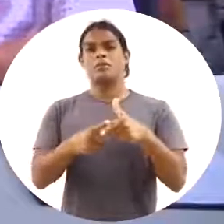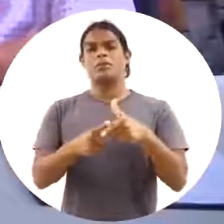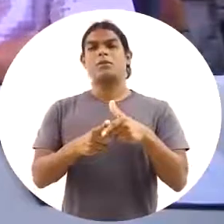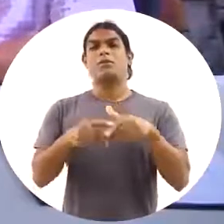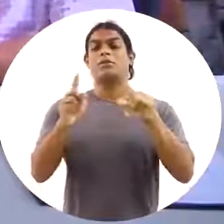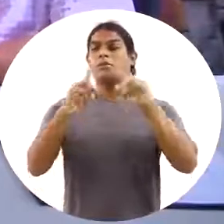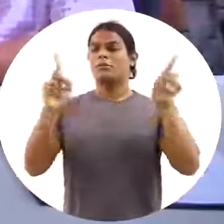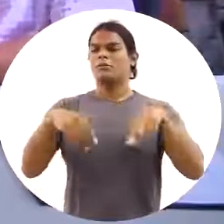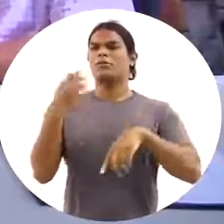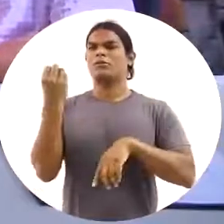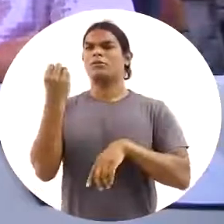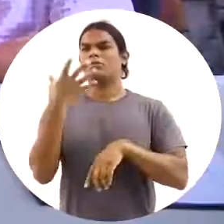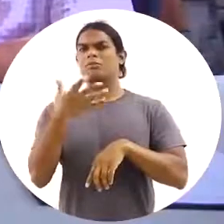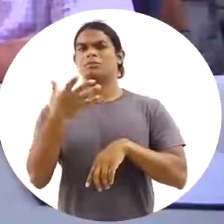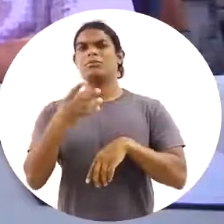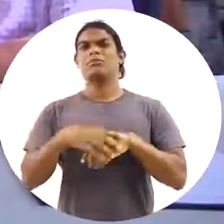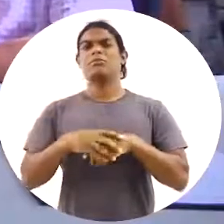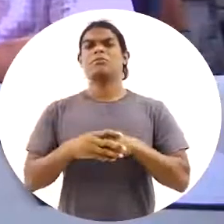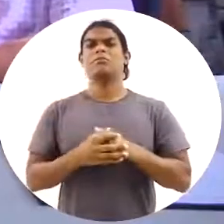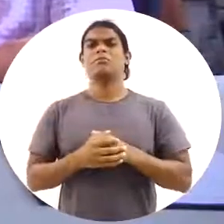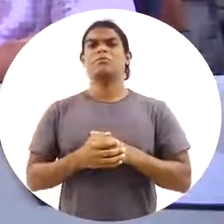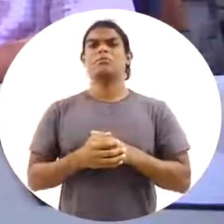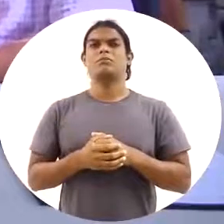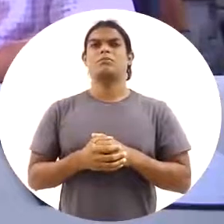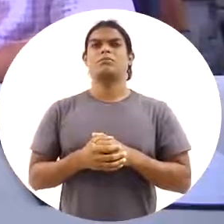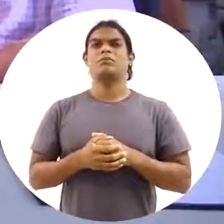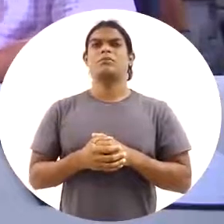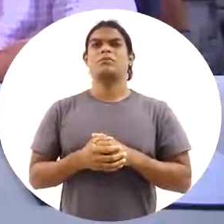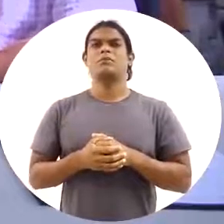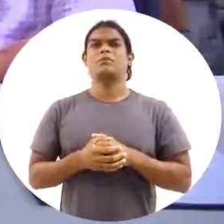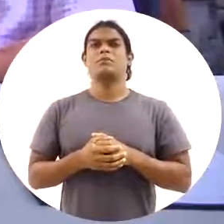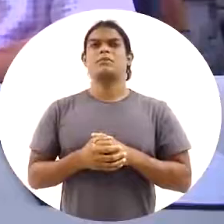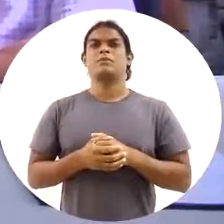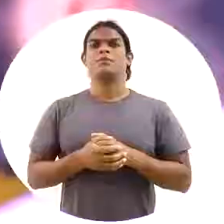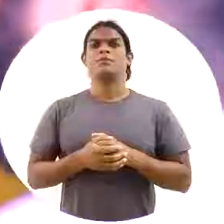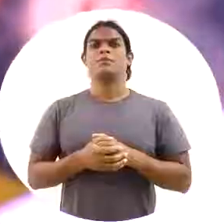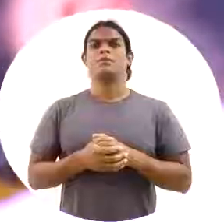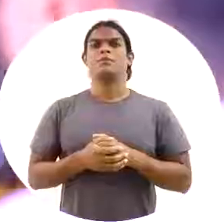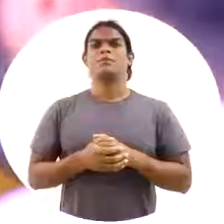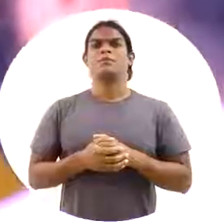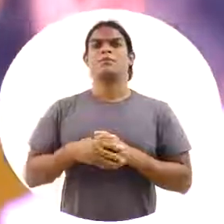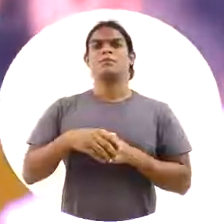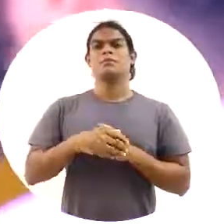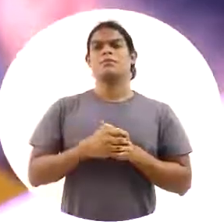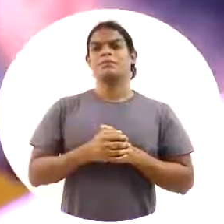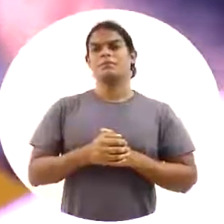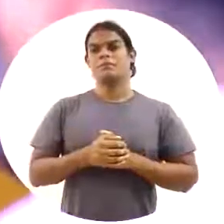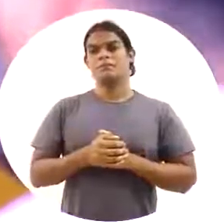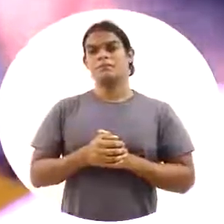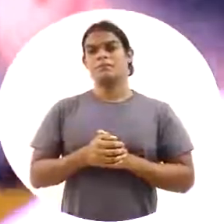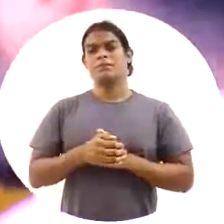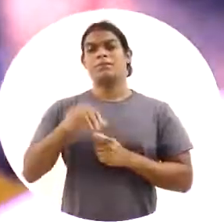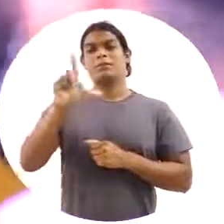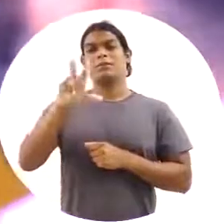foi um projeto belíssimo. Né? É isso, acho que era abrir o olho. Lula Marcondes.